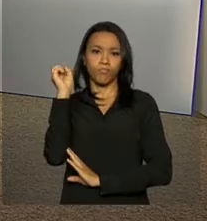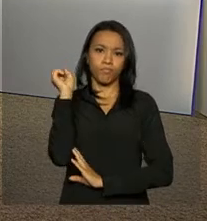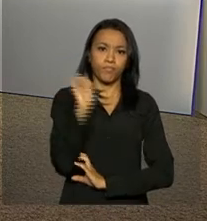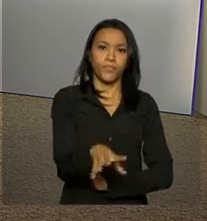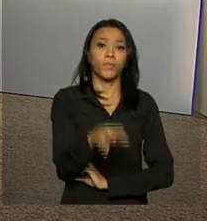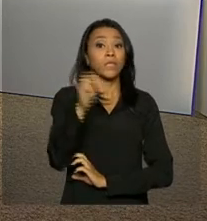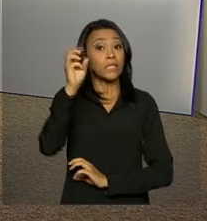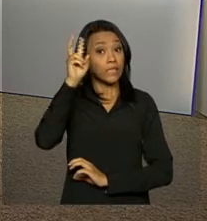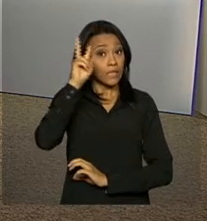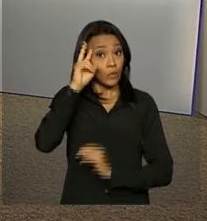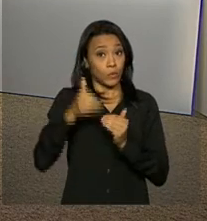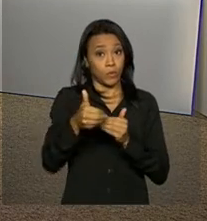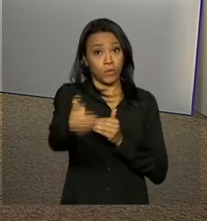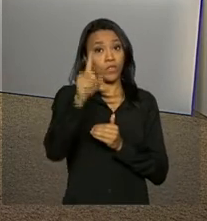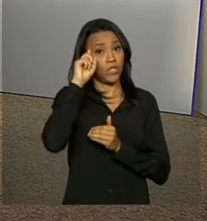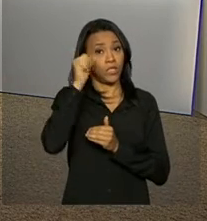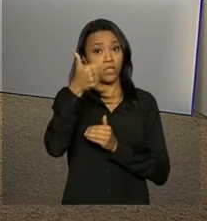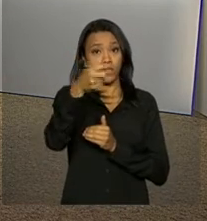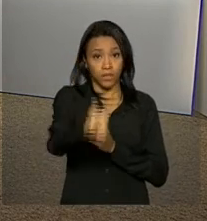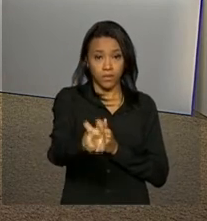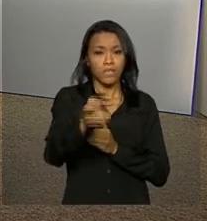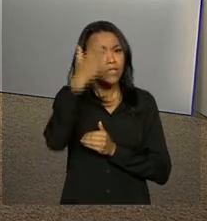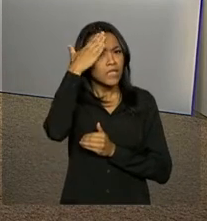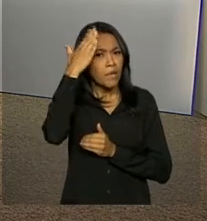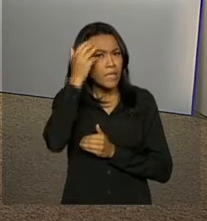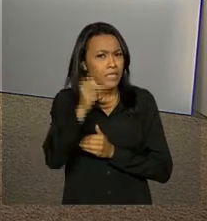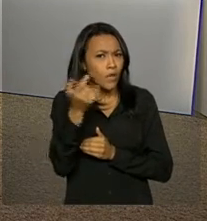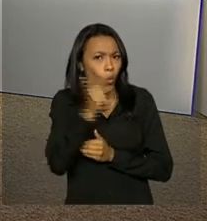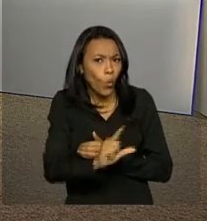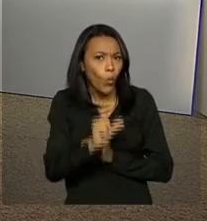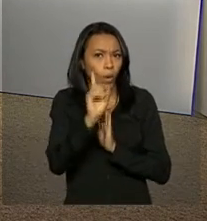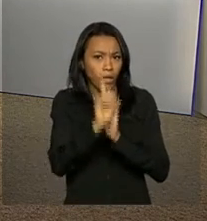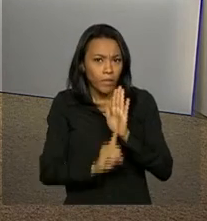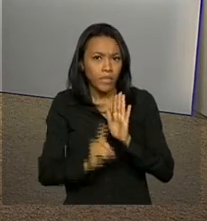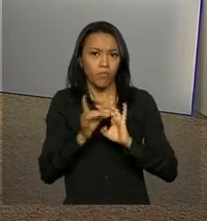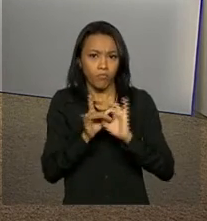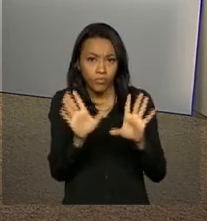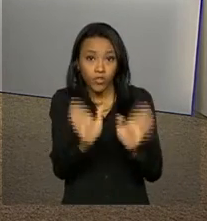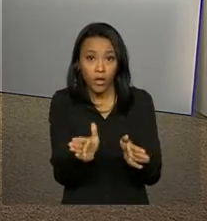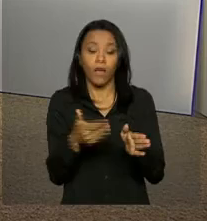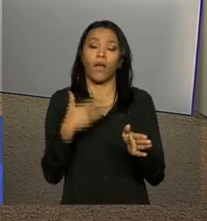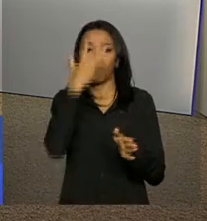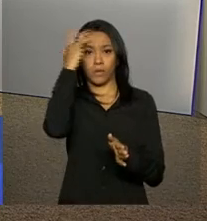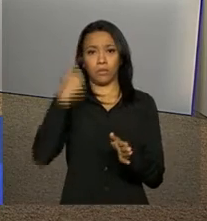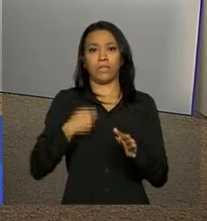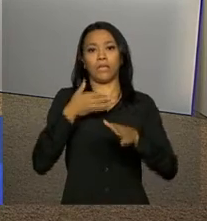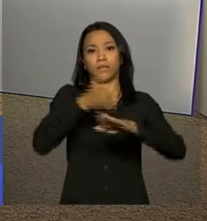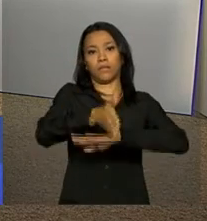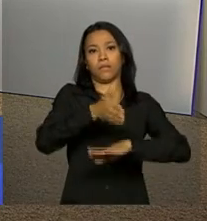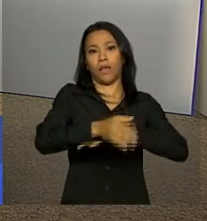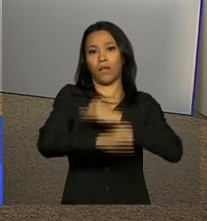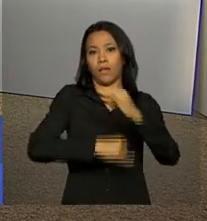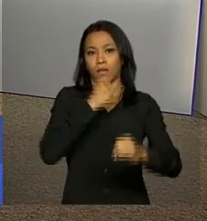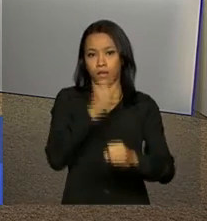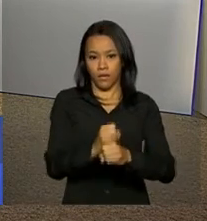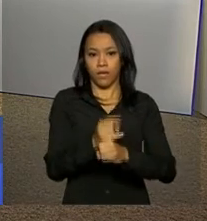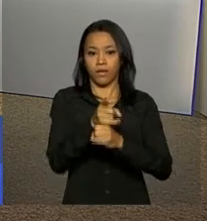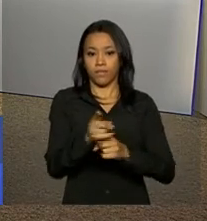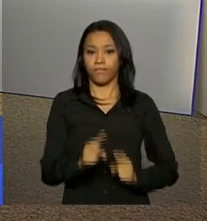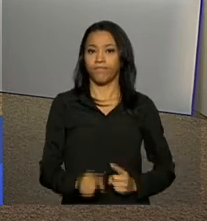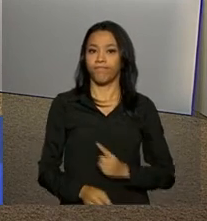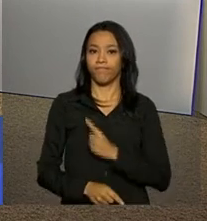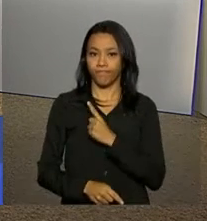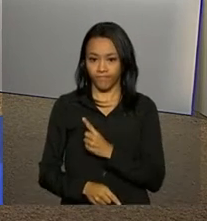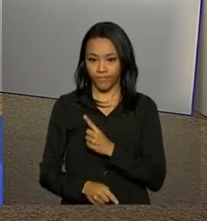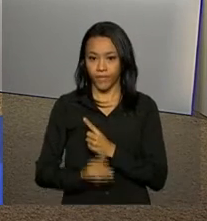na segunda-feira que vem, dia 15. Para saber se teve a declaração liberada, o contribuinte deve acessar a página da Receita da Internet